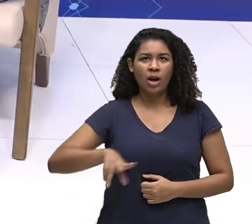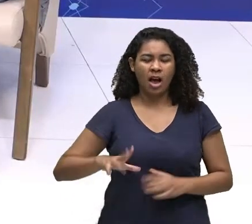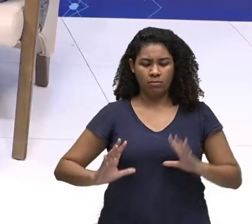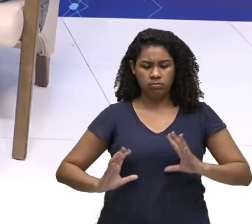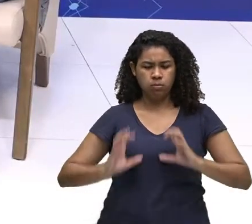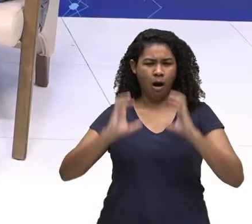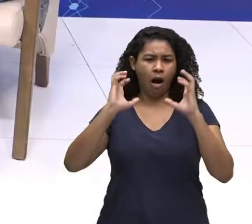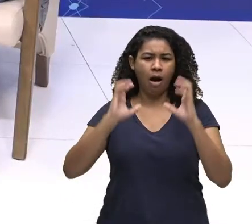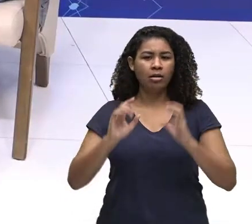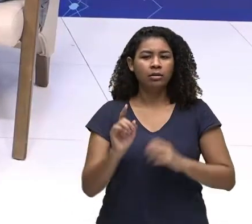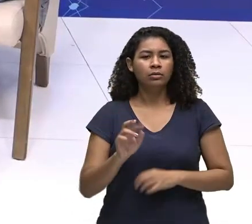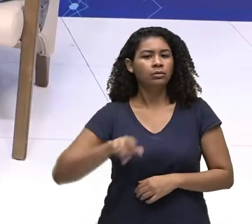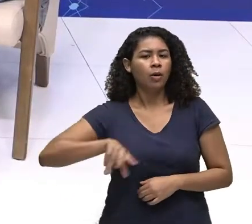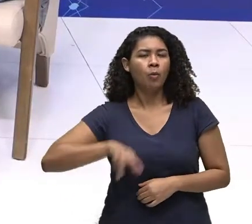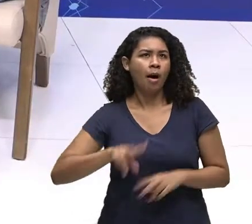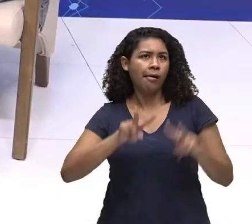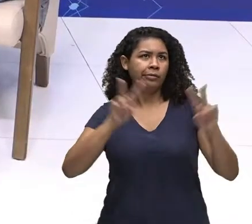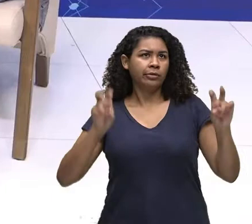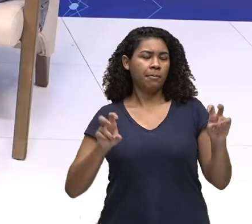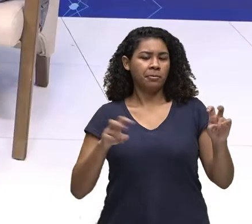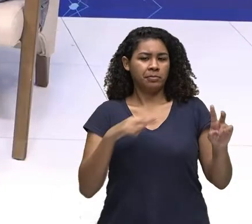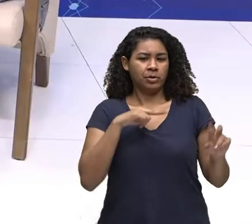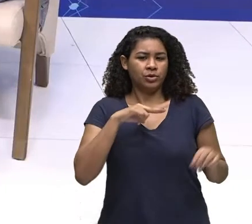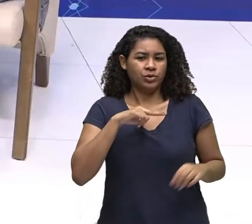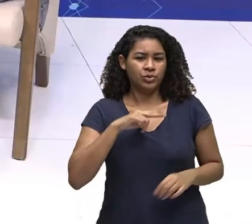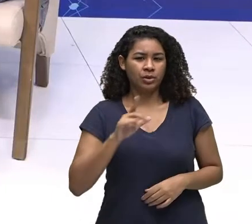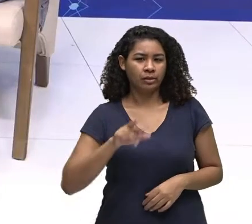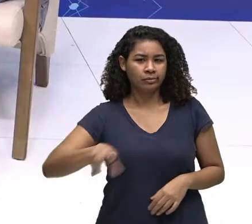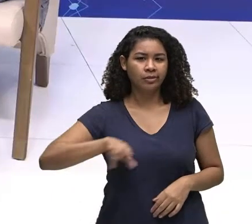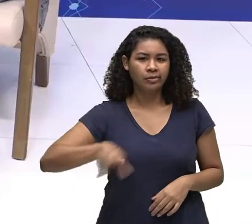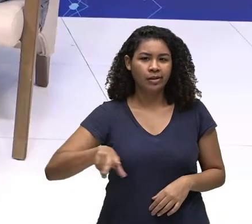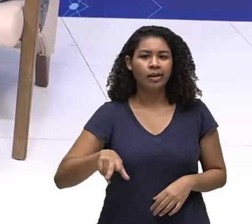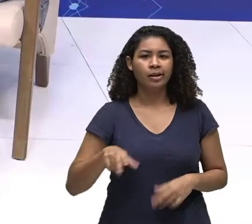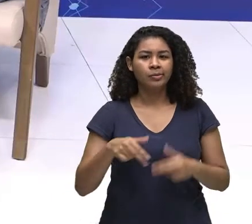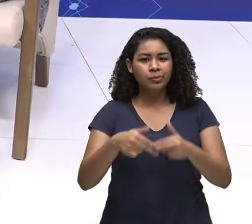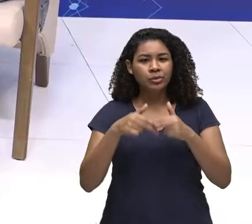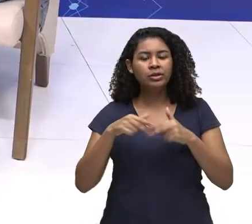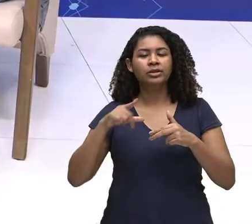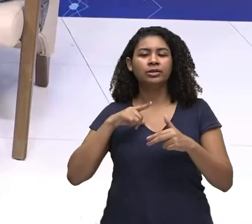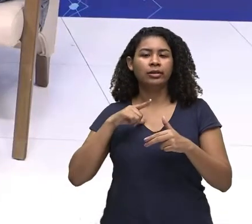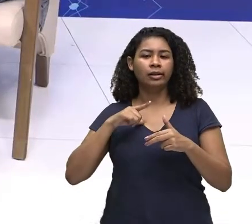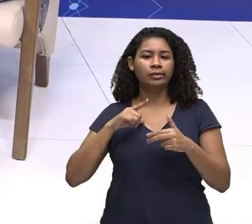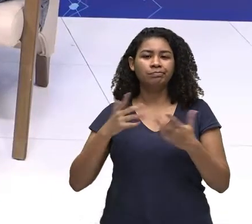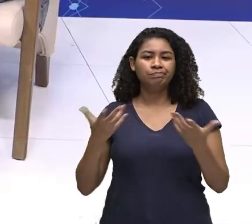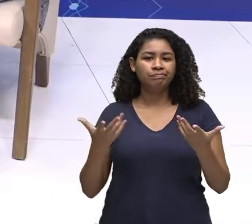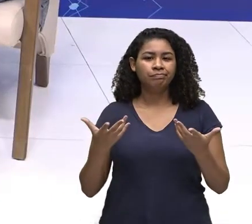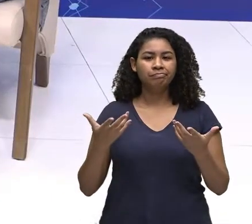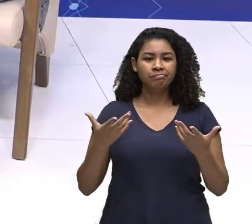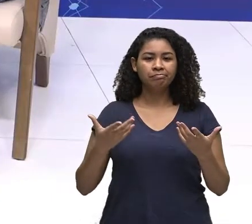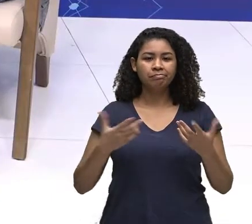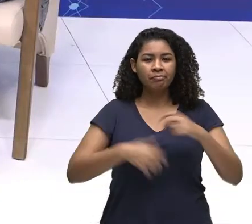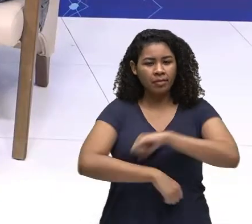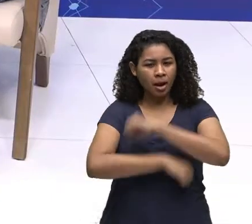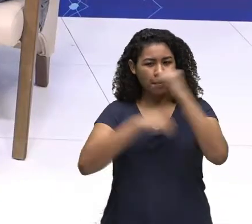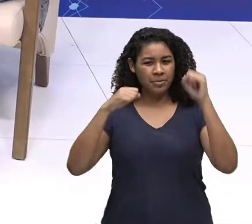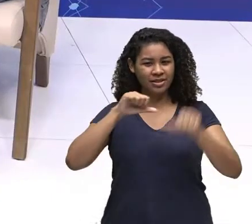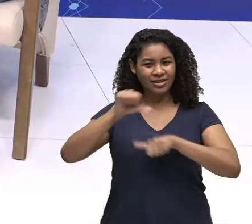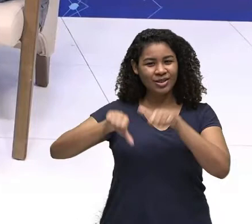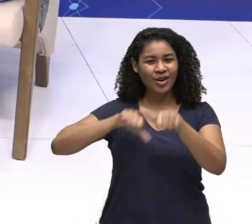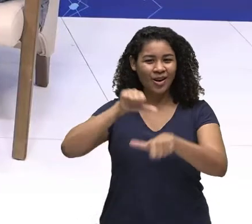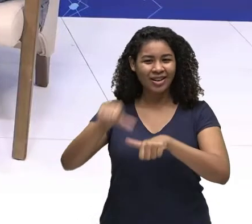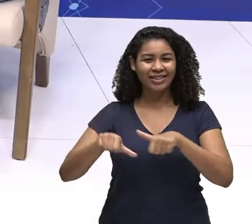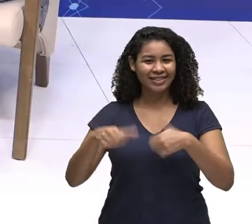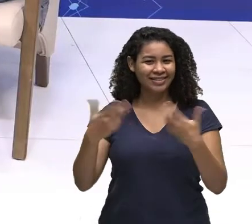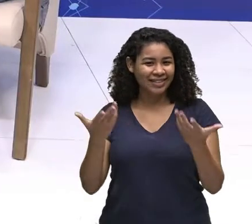questão pessoal, né? Tanto que os atletas, ao final dos jogos, trocam camisas. No vôlei a gente se cumprimenta na rede,